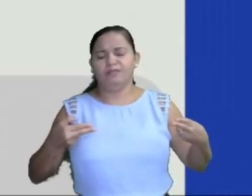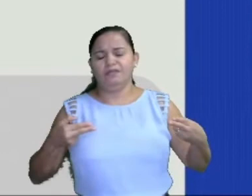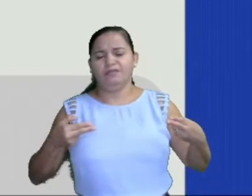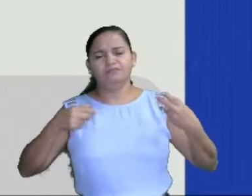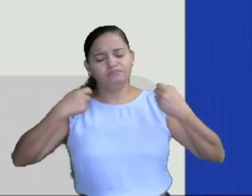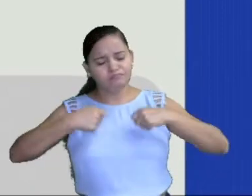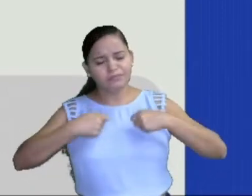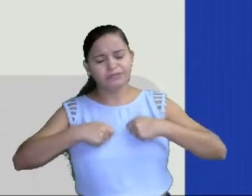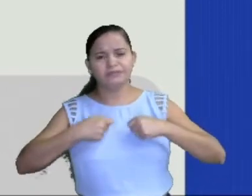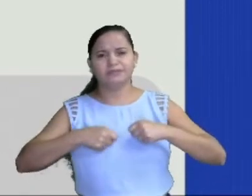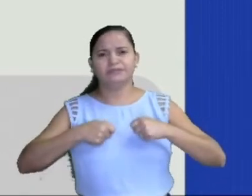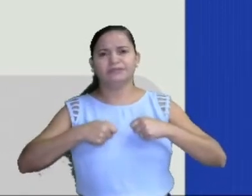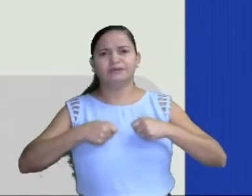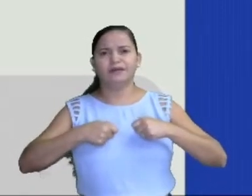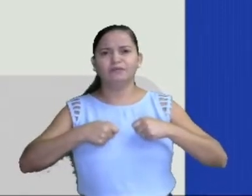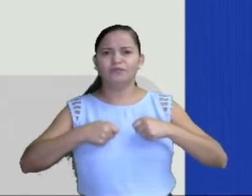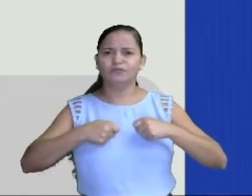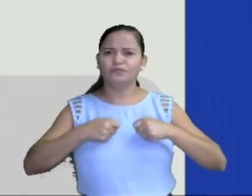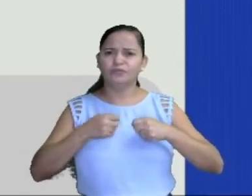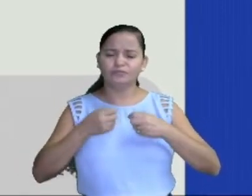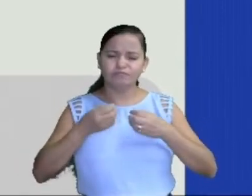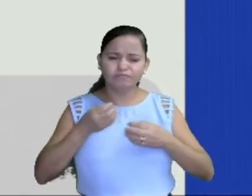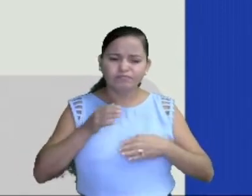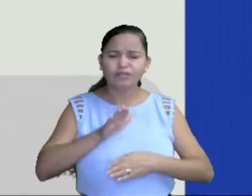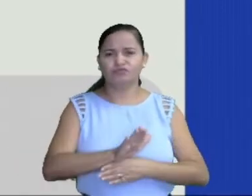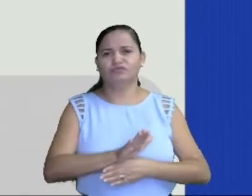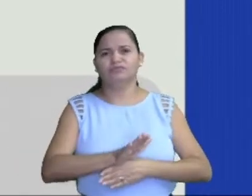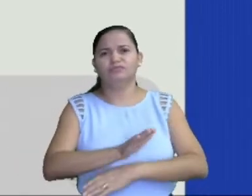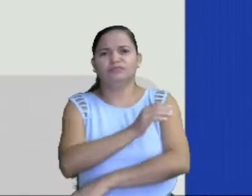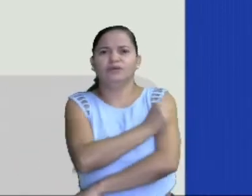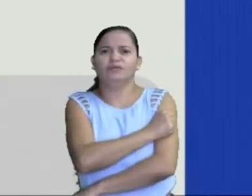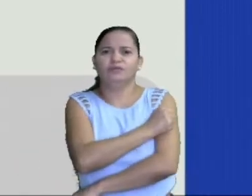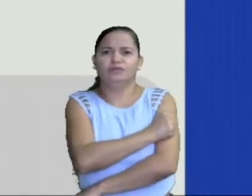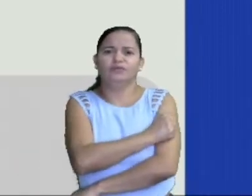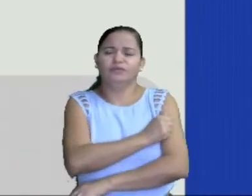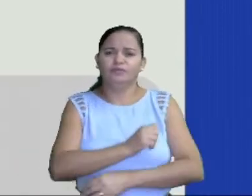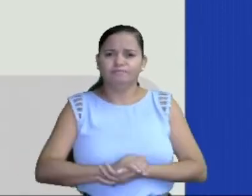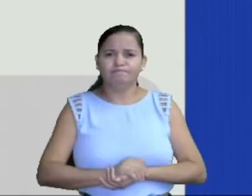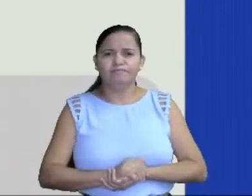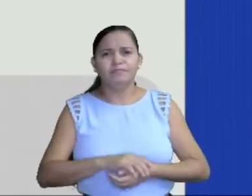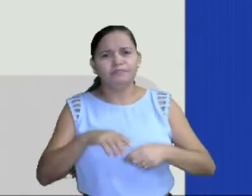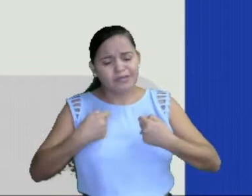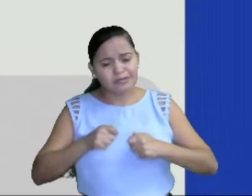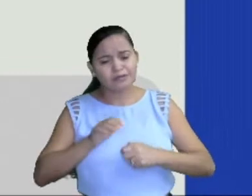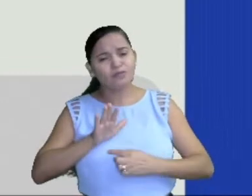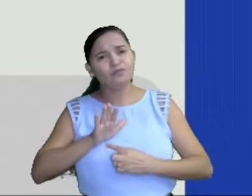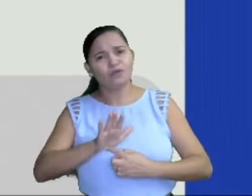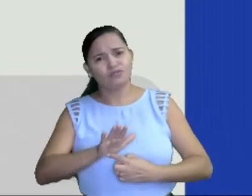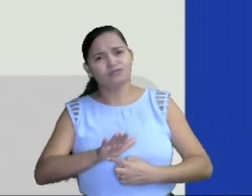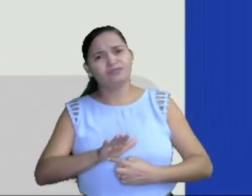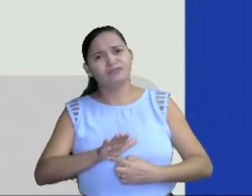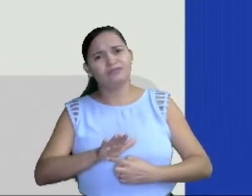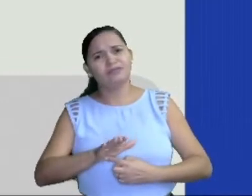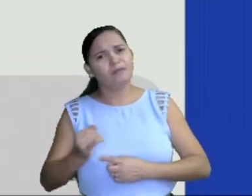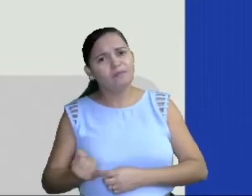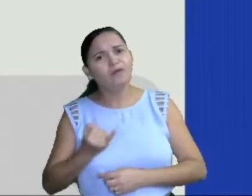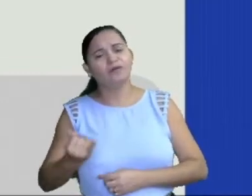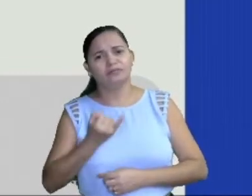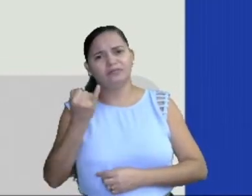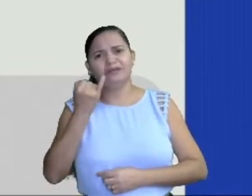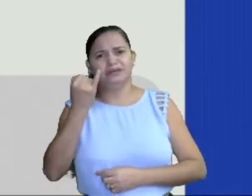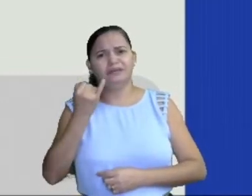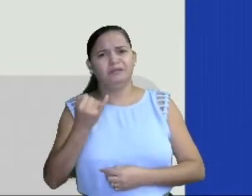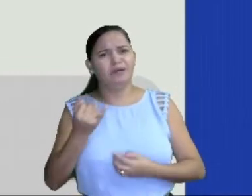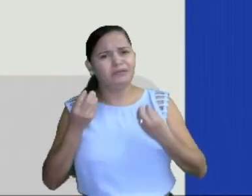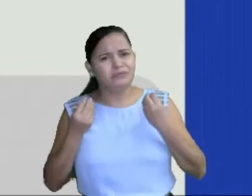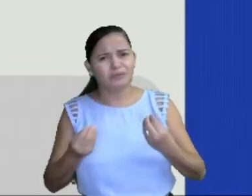nós precisamos dar o melhor para os nossos alunos. E para isso nós temos que mostrar o que é importante para eles. E não com esse